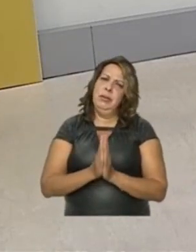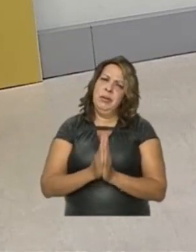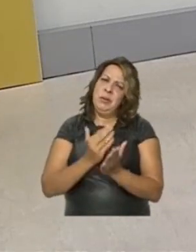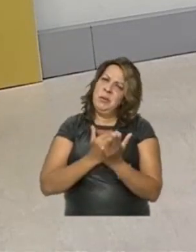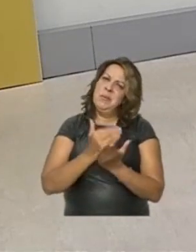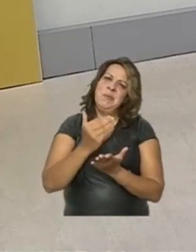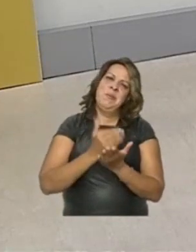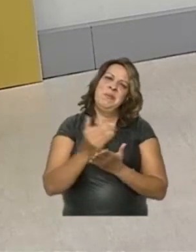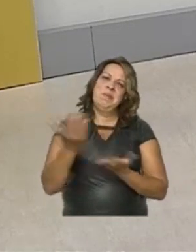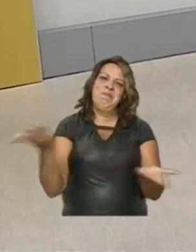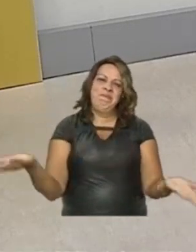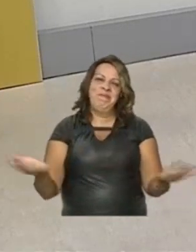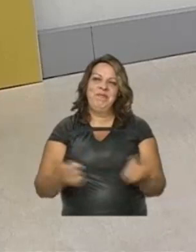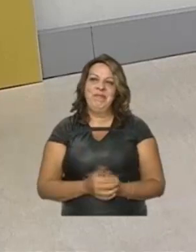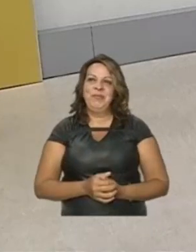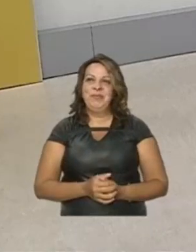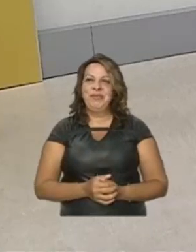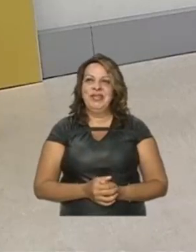gente começar muito bem aí.